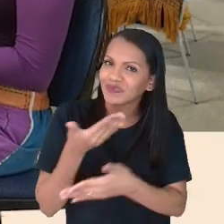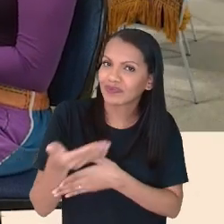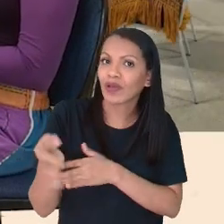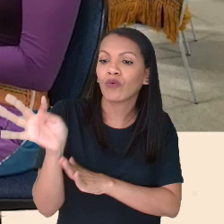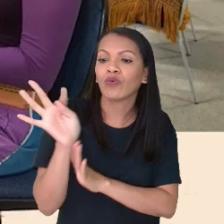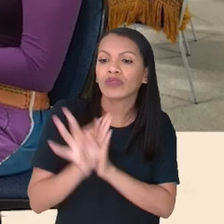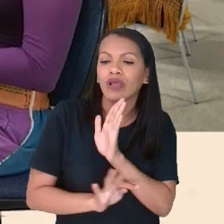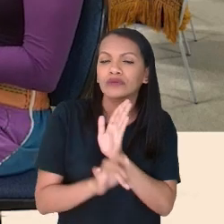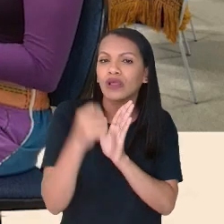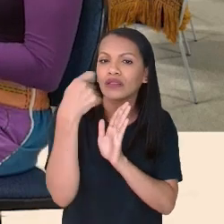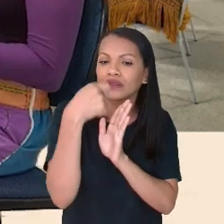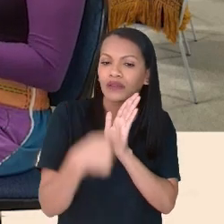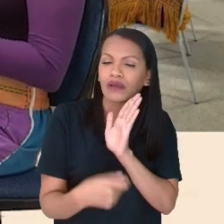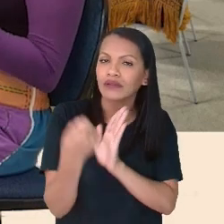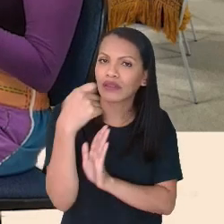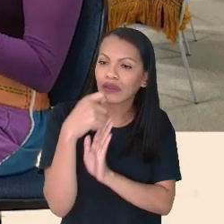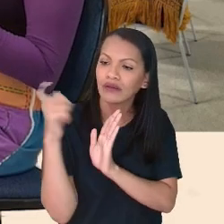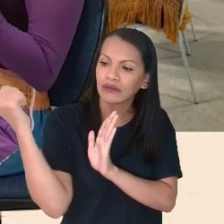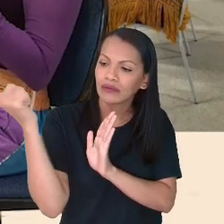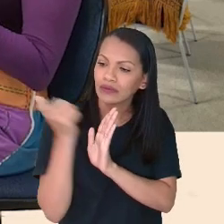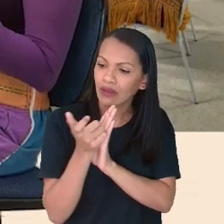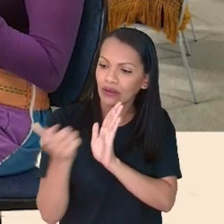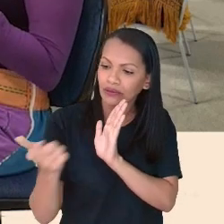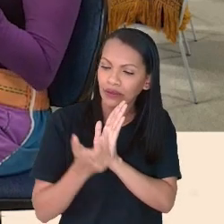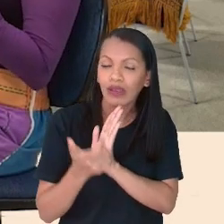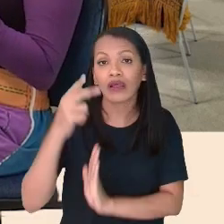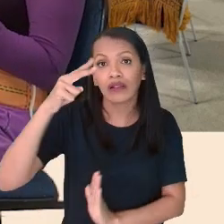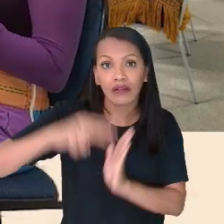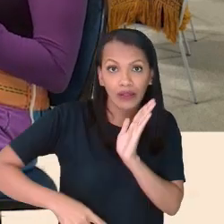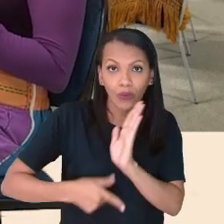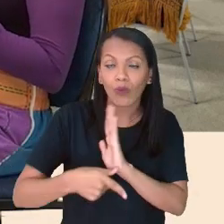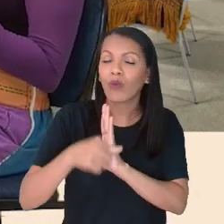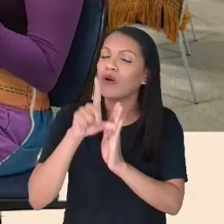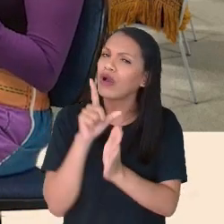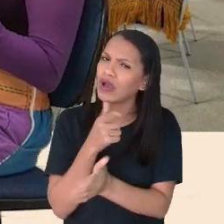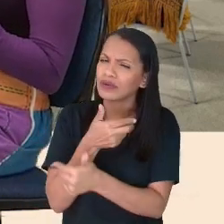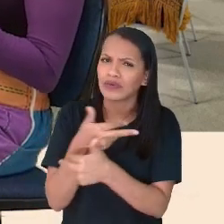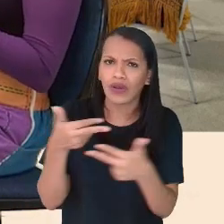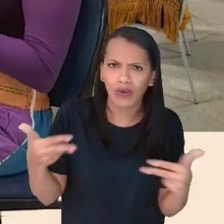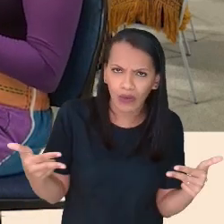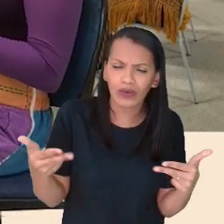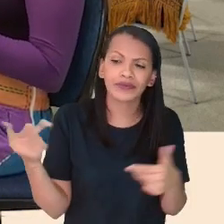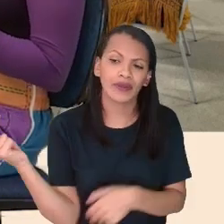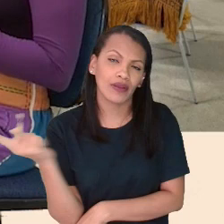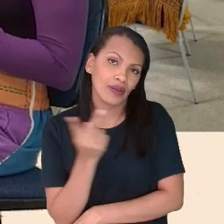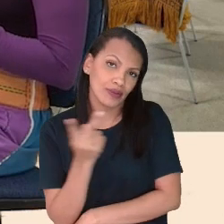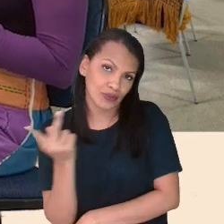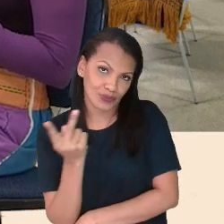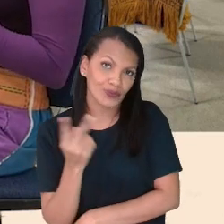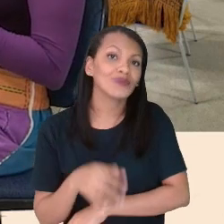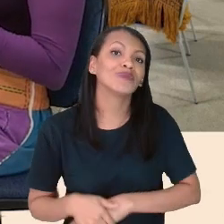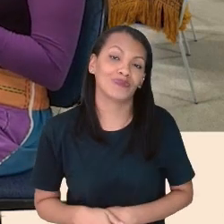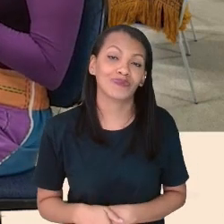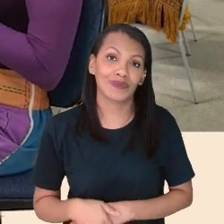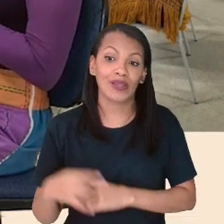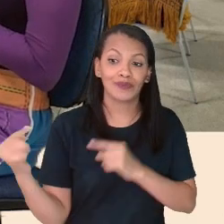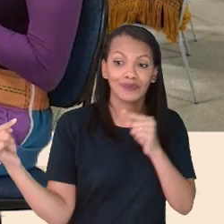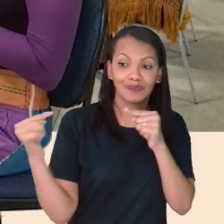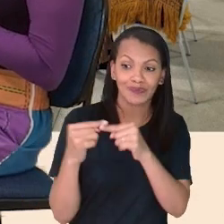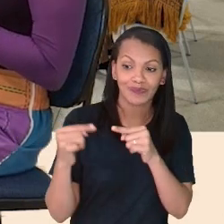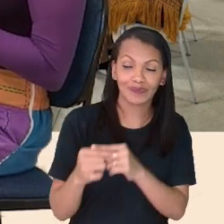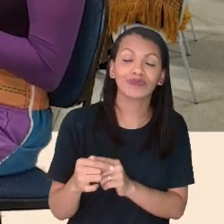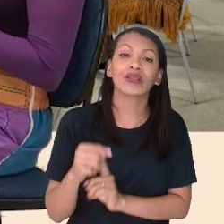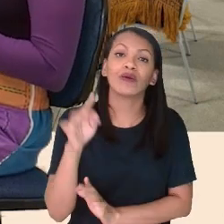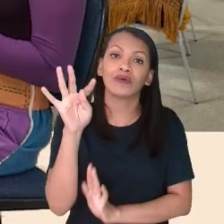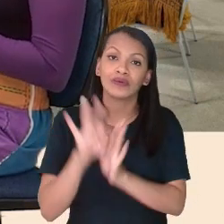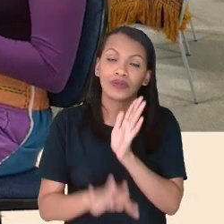texto. Eu peguei, a gente leu antes, né, algumas questões sobre as duas. E aí o texto, na